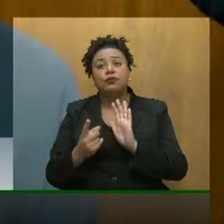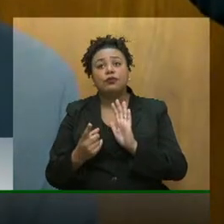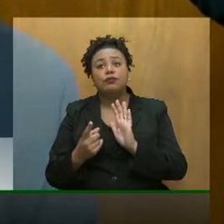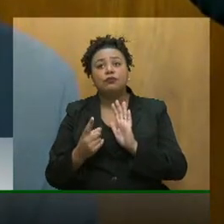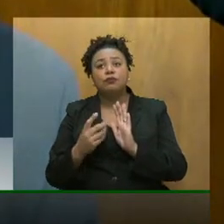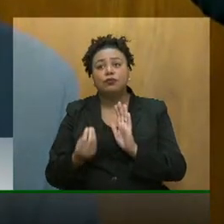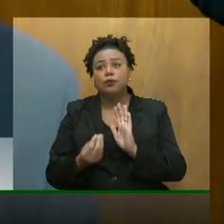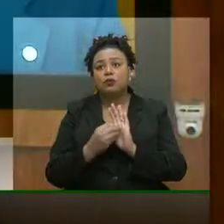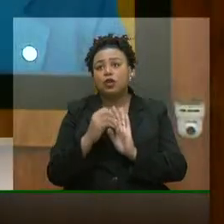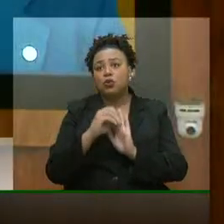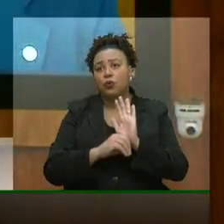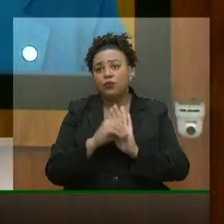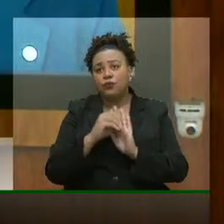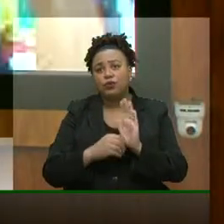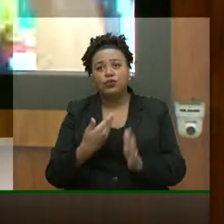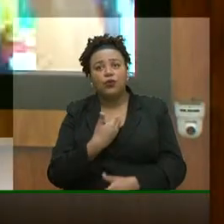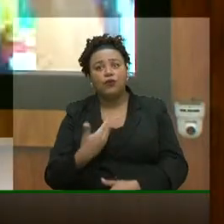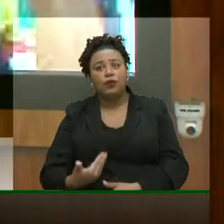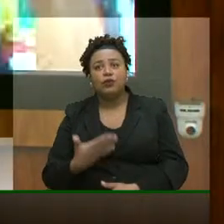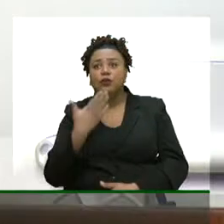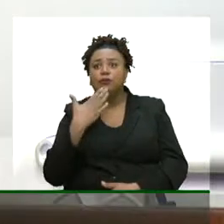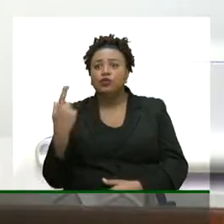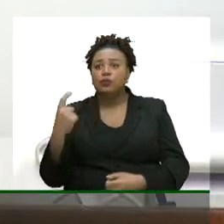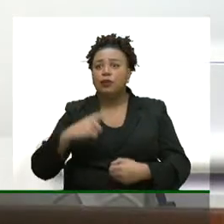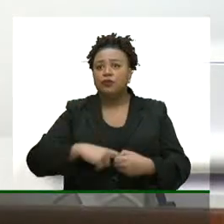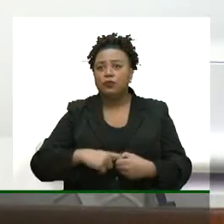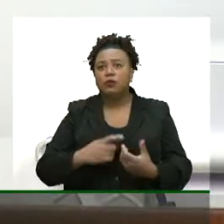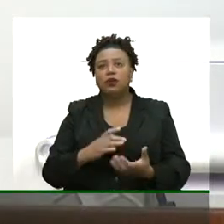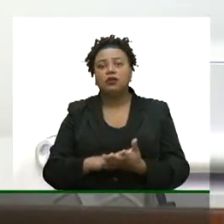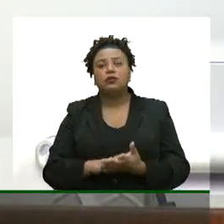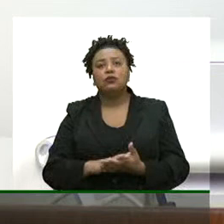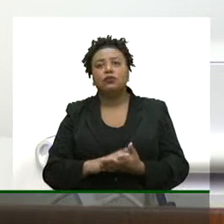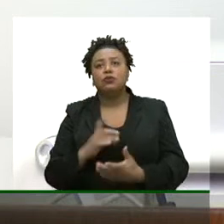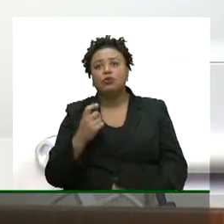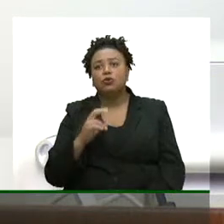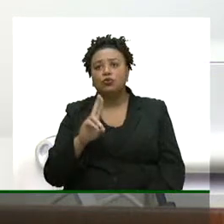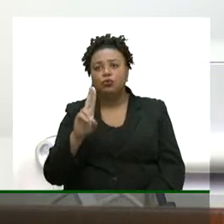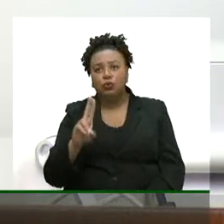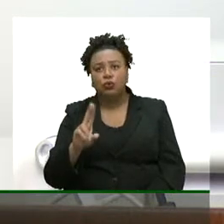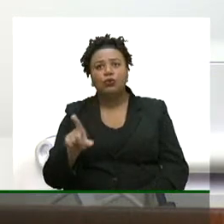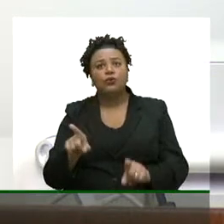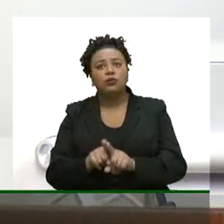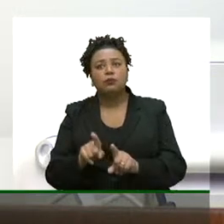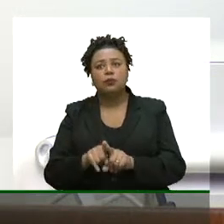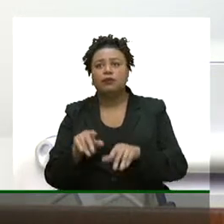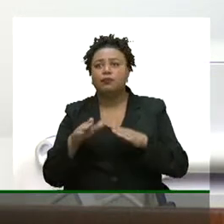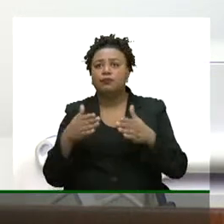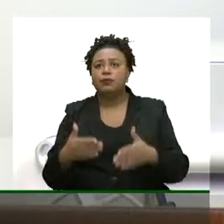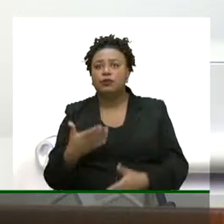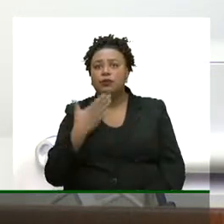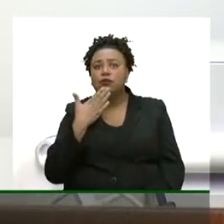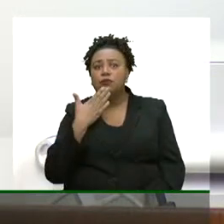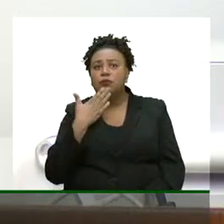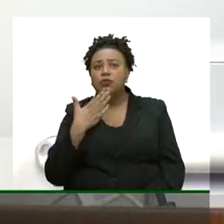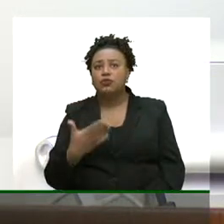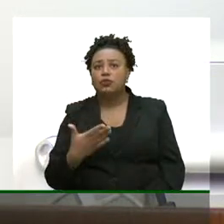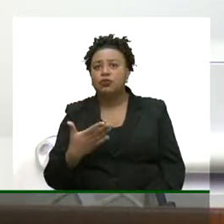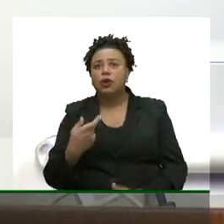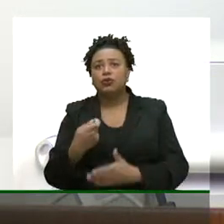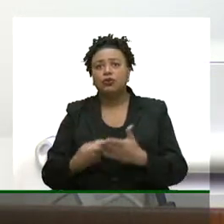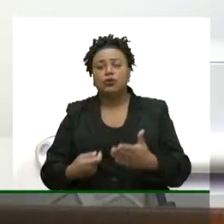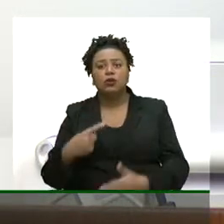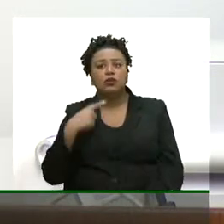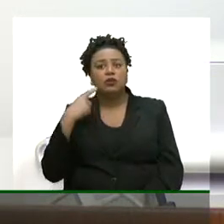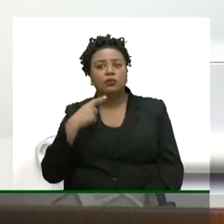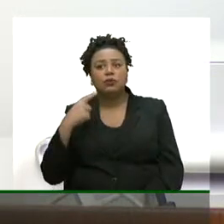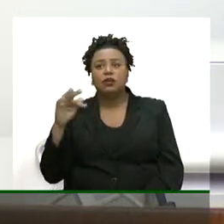senhor governador, solicitando a sua devolução. Ficar no Diário Oficial de hoje, encontra-se sobre a mesa o requerimento de autoria do deputado